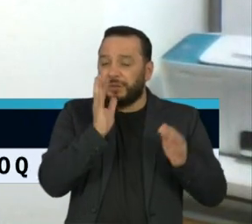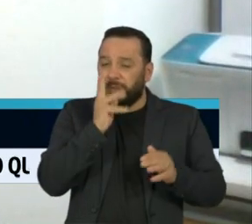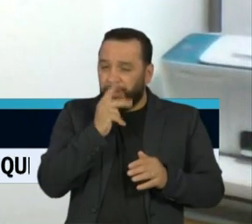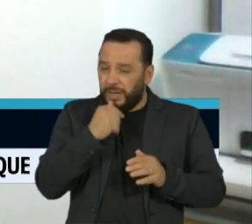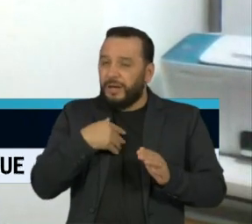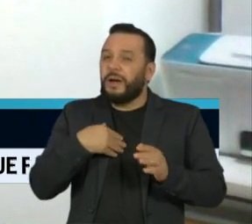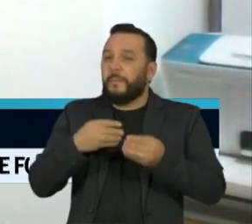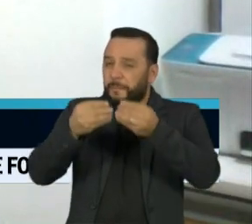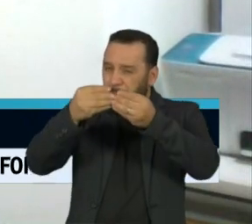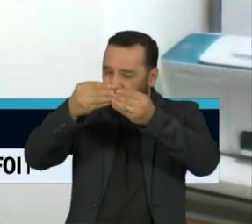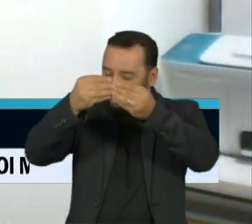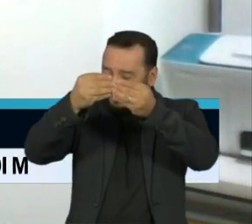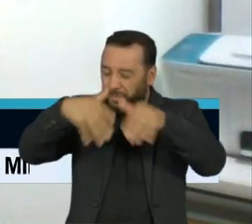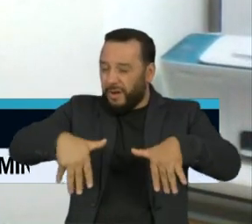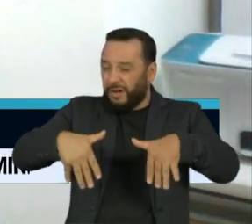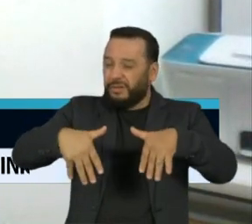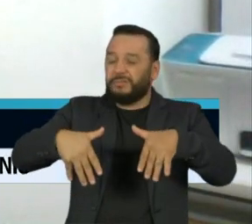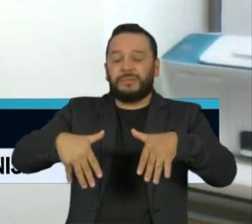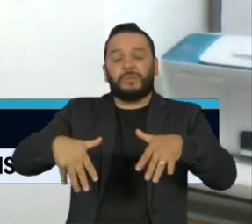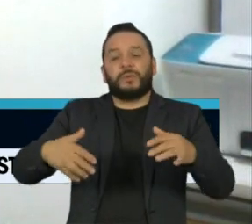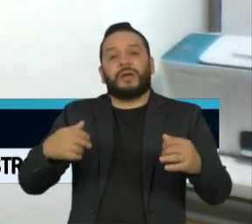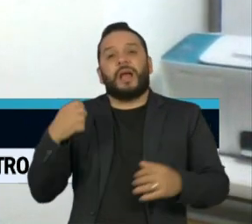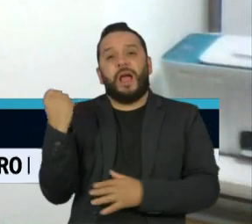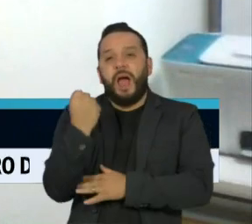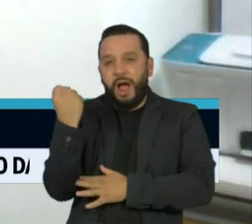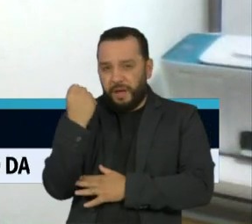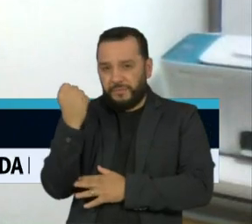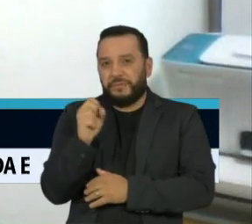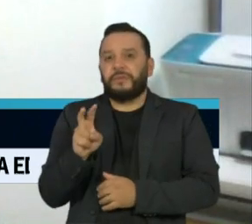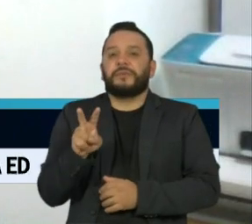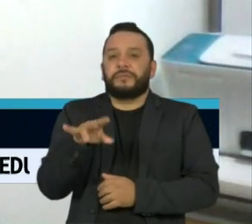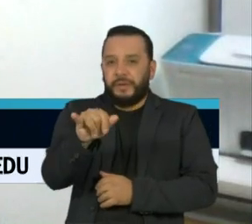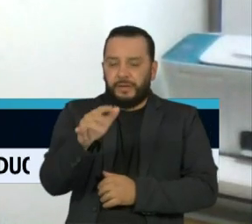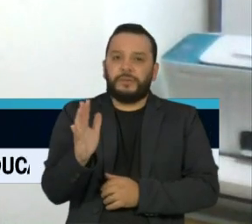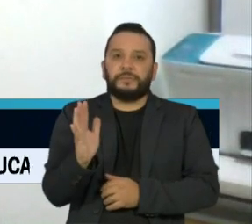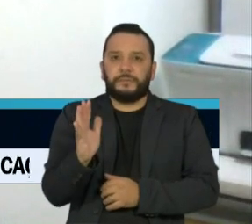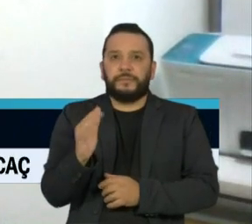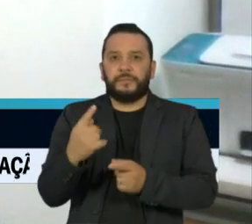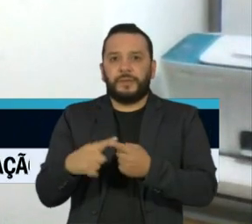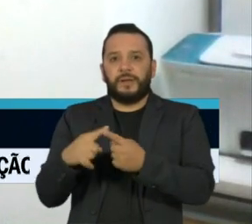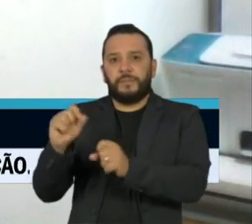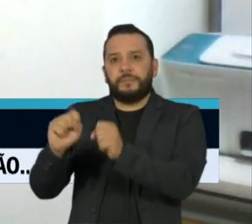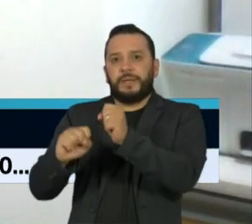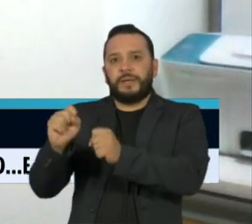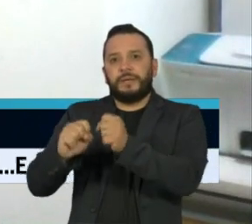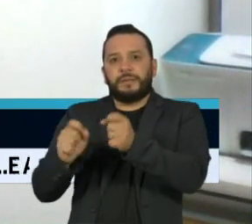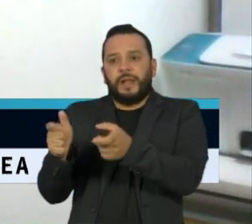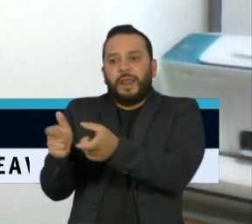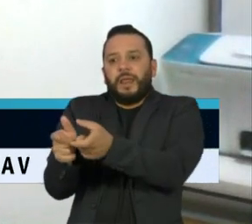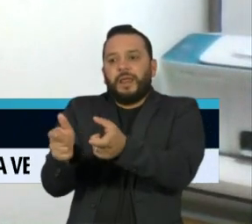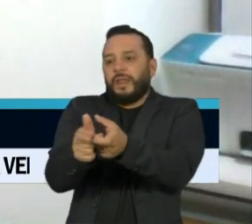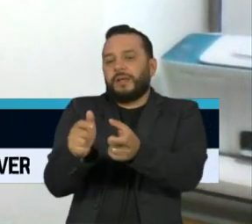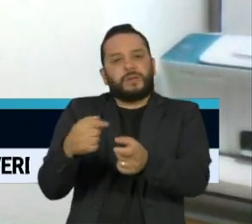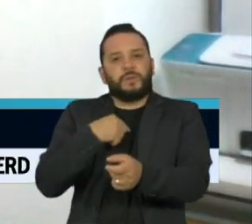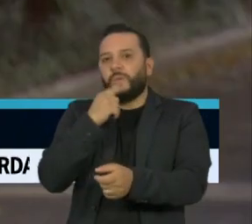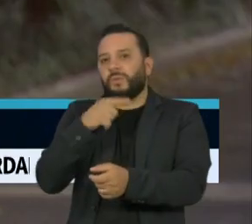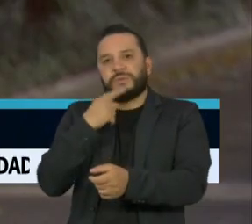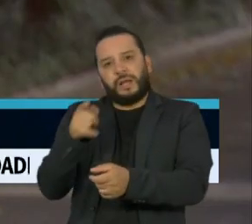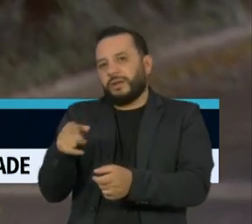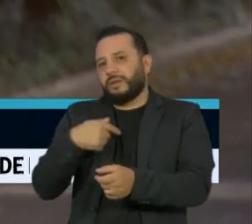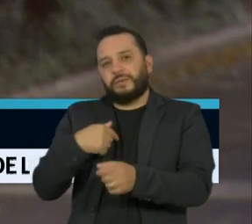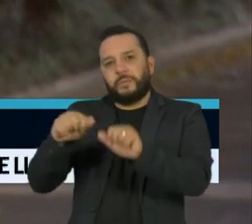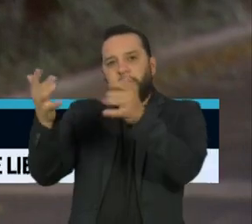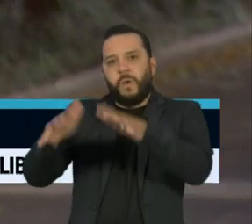ser muito profundo, porque as empresas menores, grande parte delas, não vai resistir.